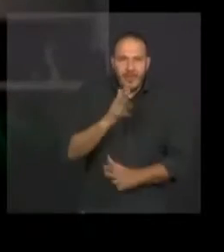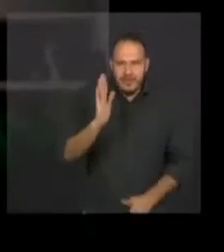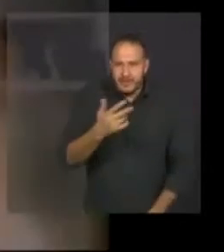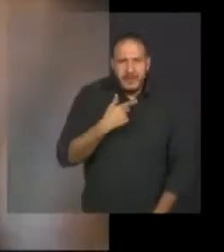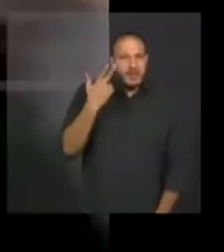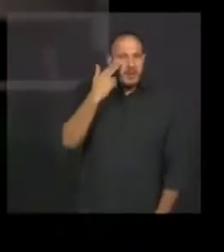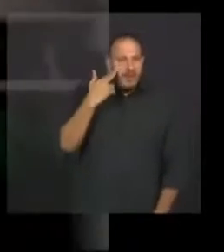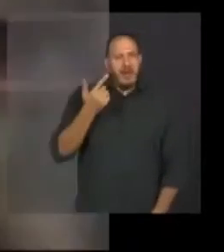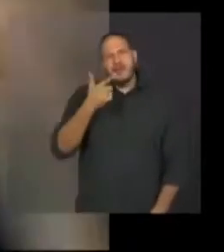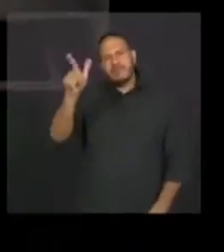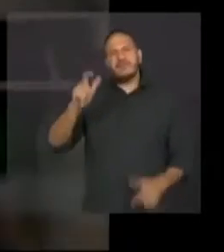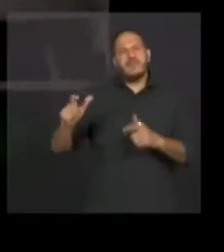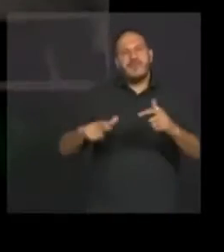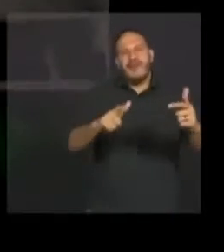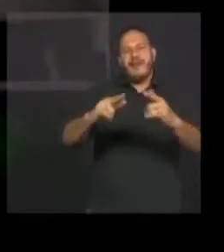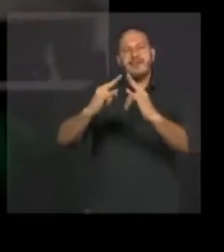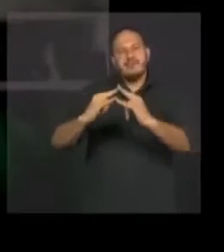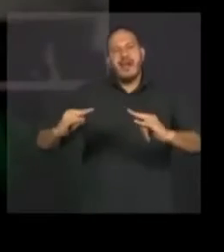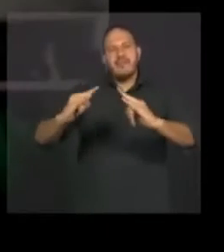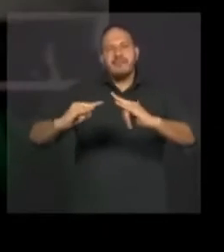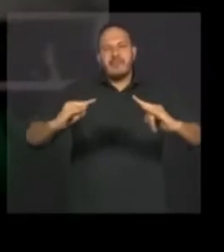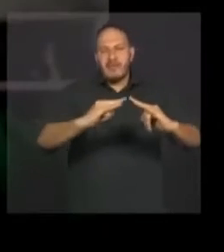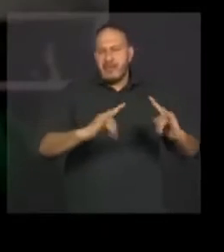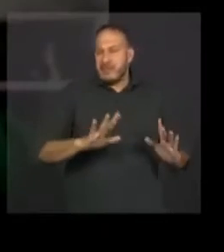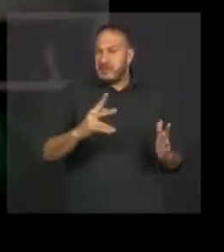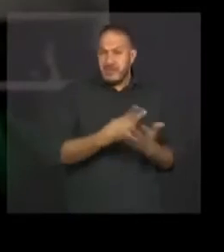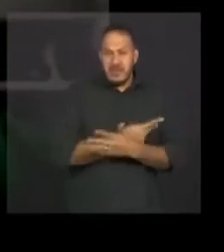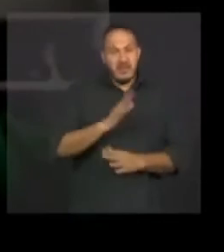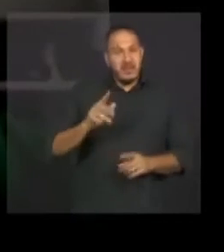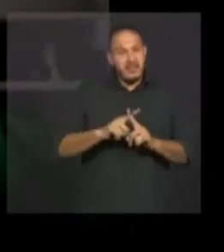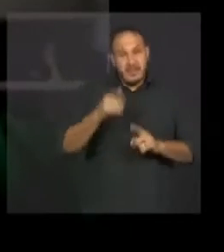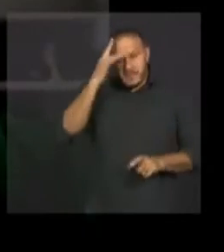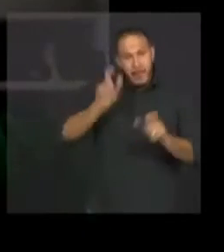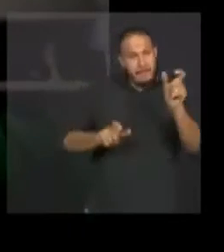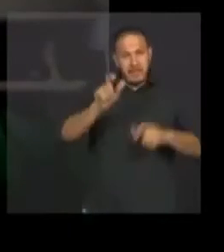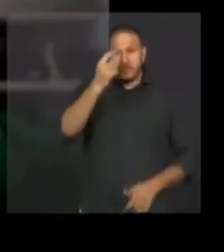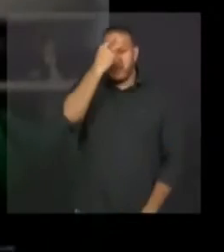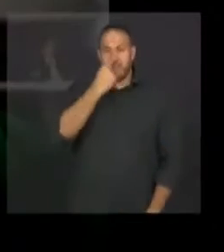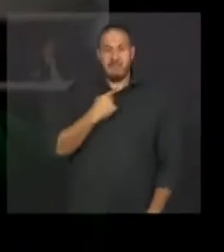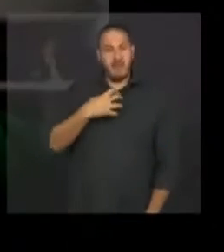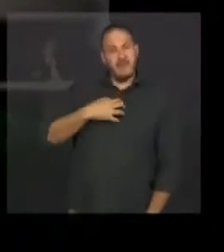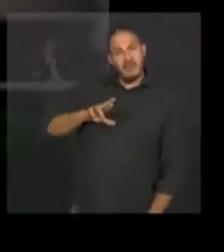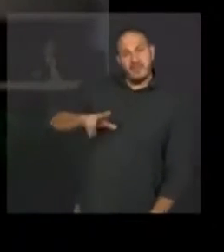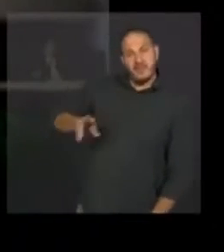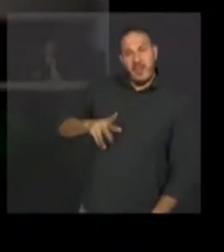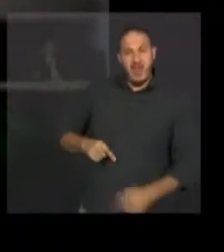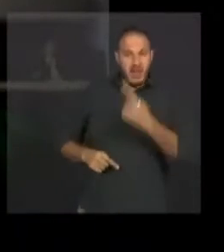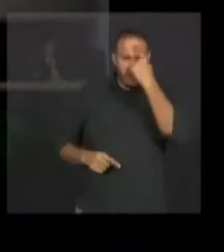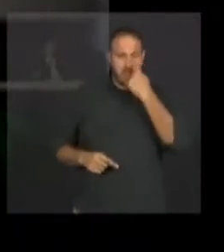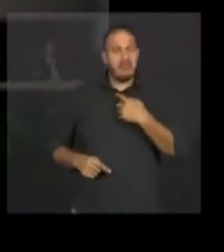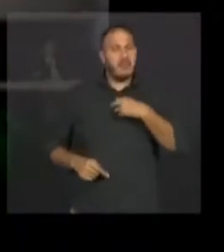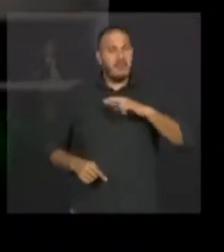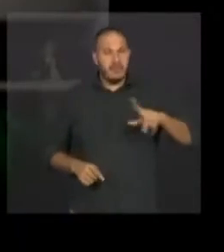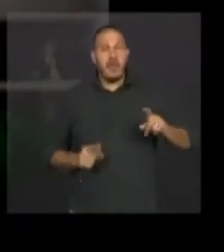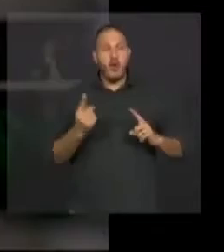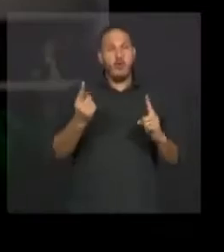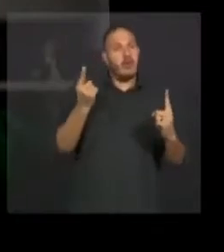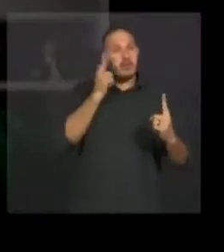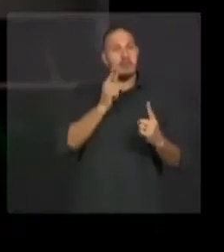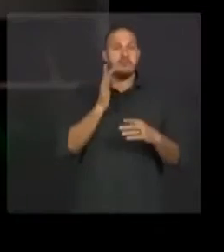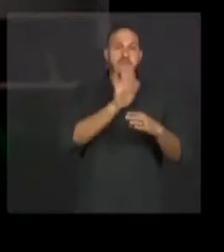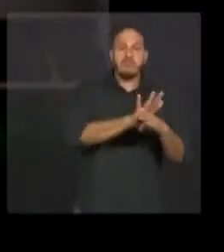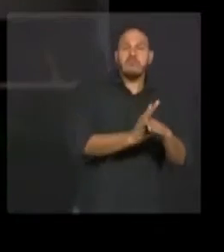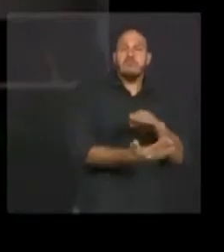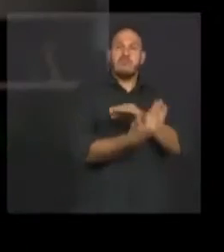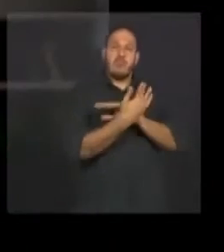nos campings, né, informais e irregulares, mas pessoas de vários perfis, em que umas atendem as outras, e um dia um